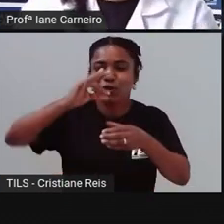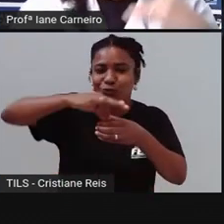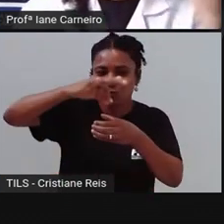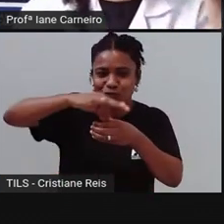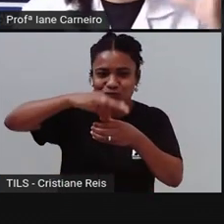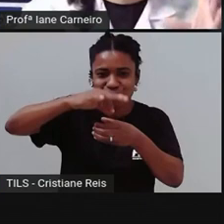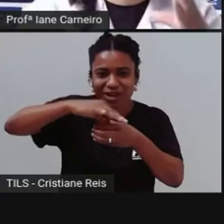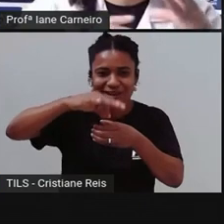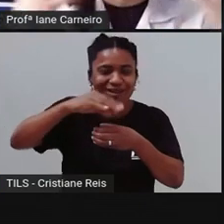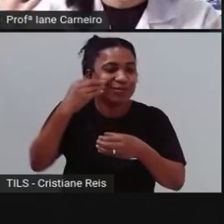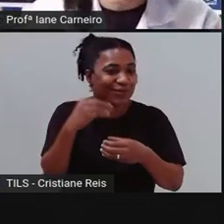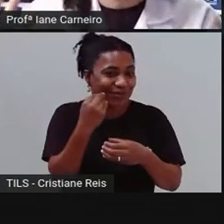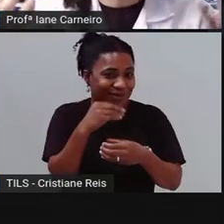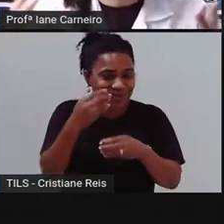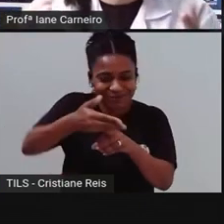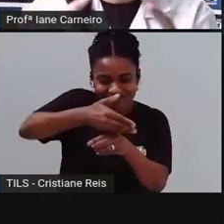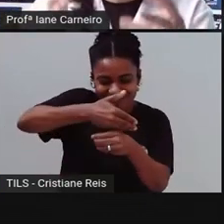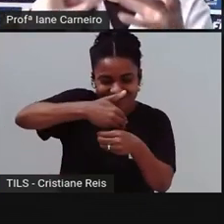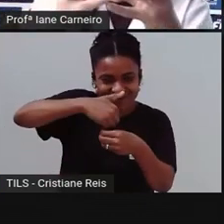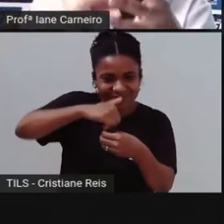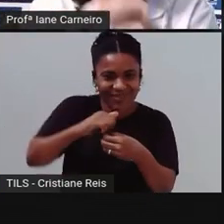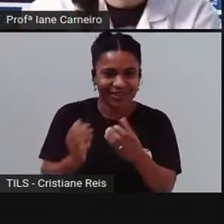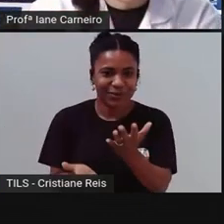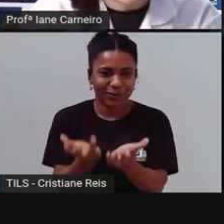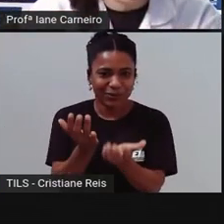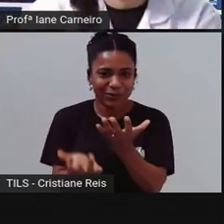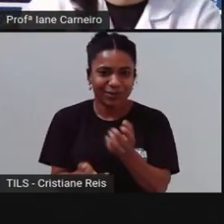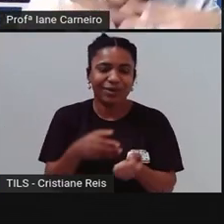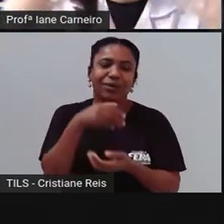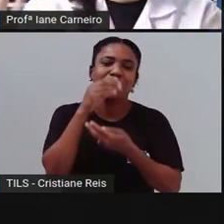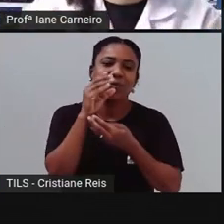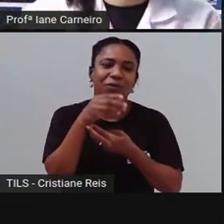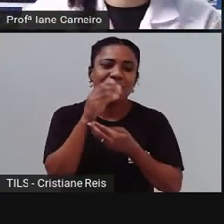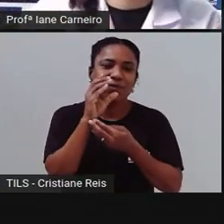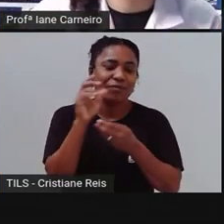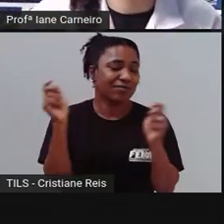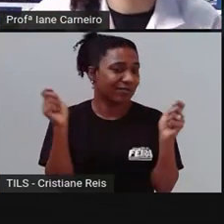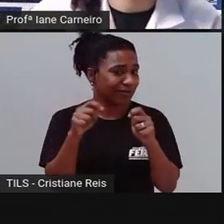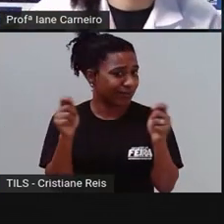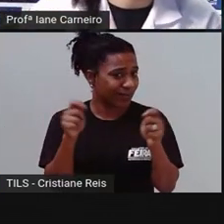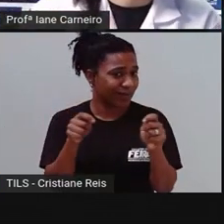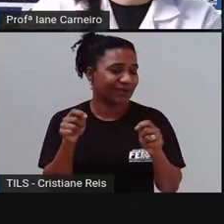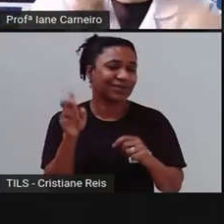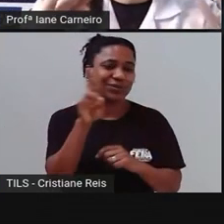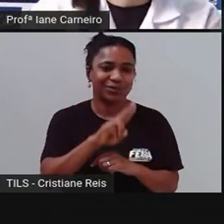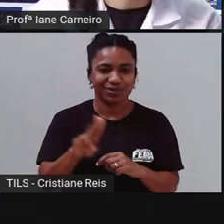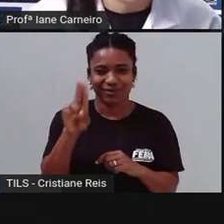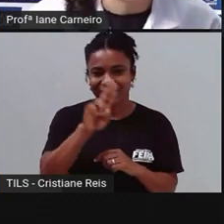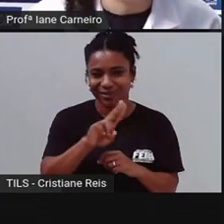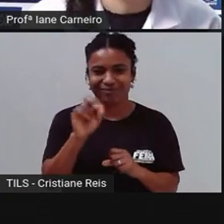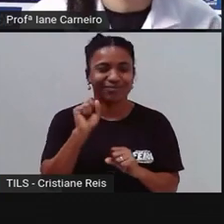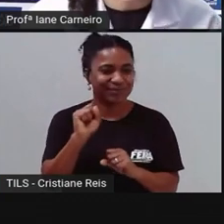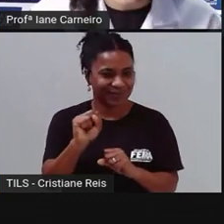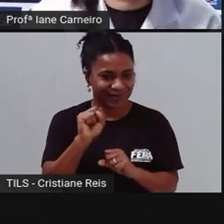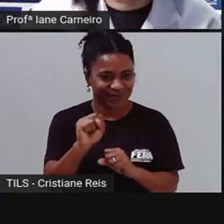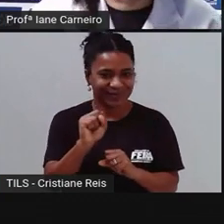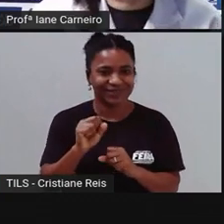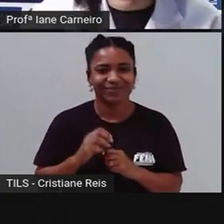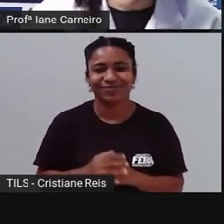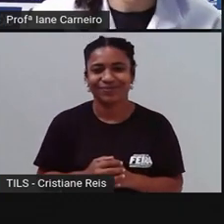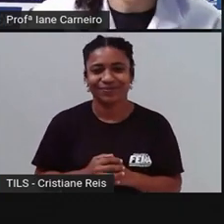né? Então, tem formas da gente reduzir essa produção de lixo que vai ser descartado, tá